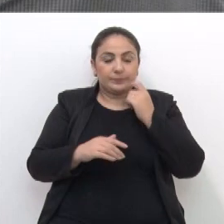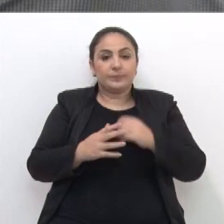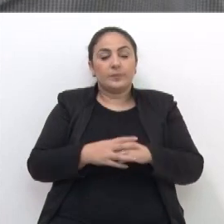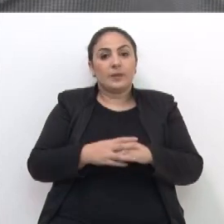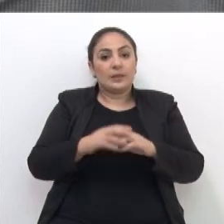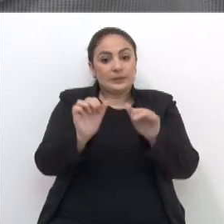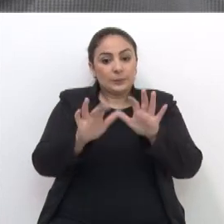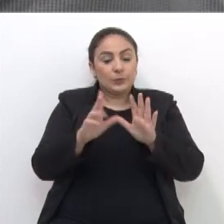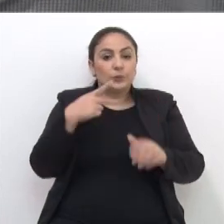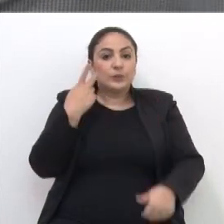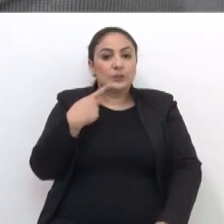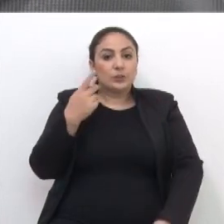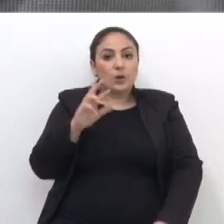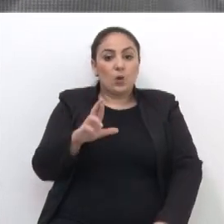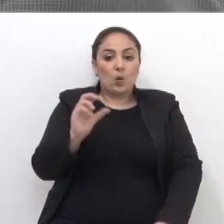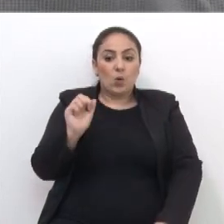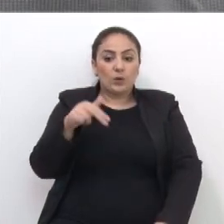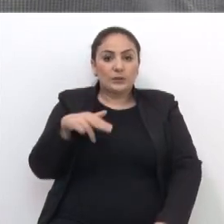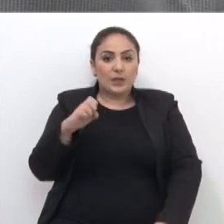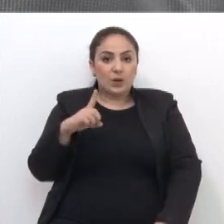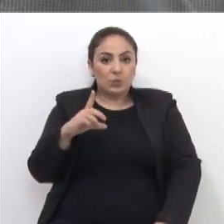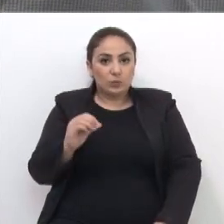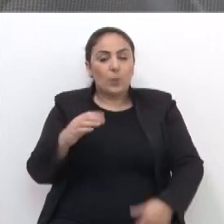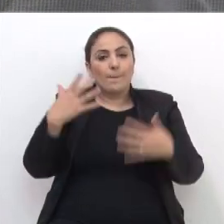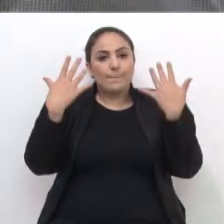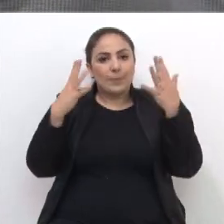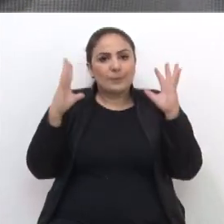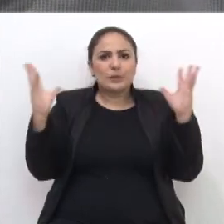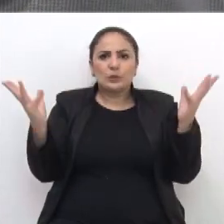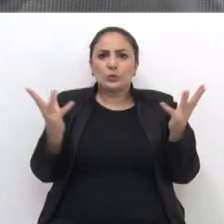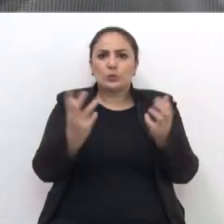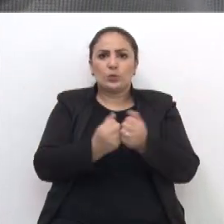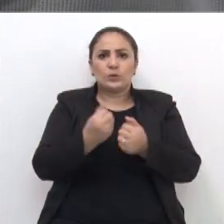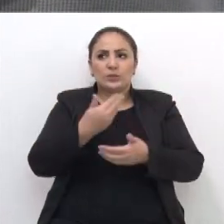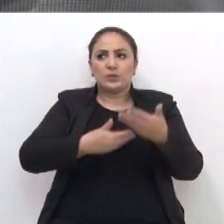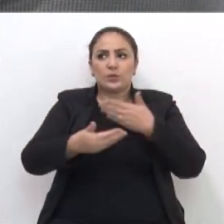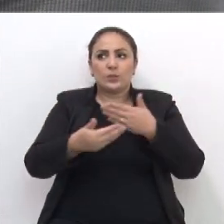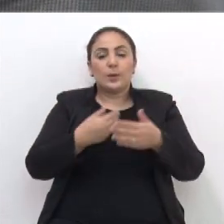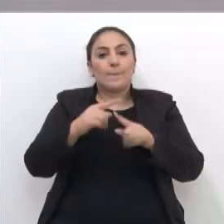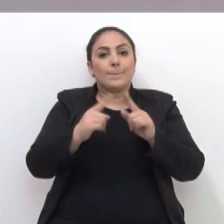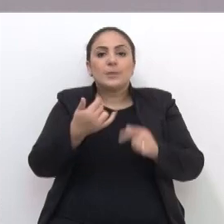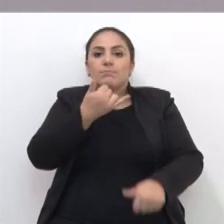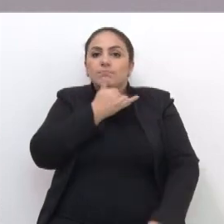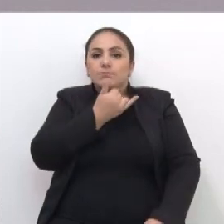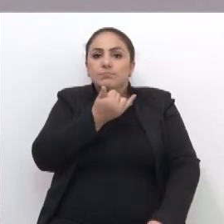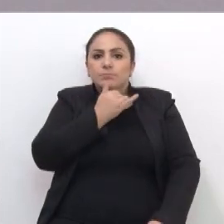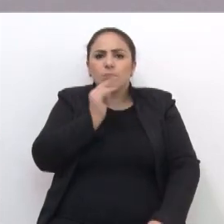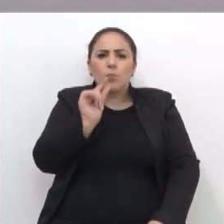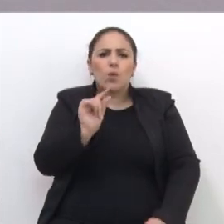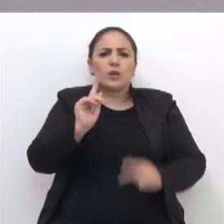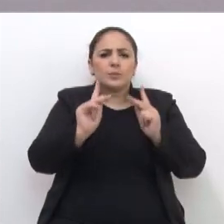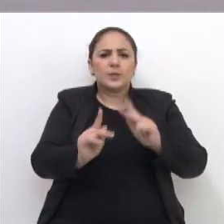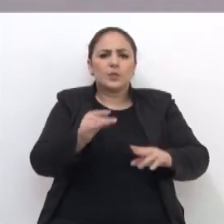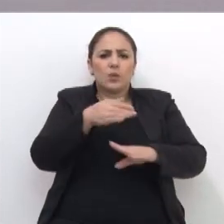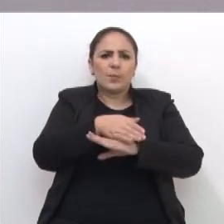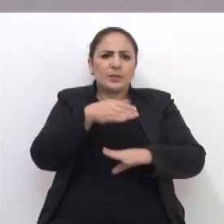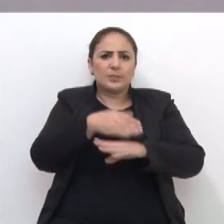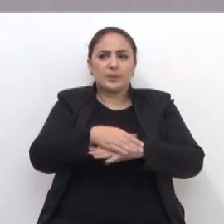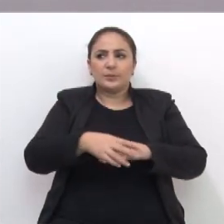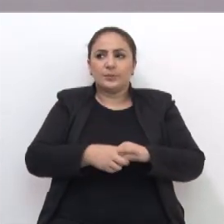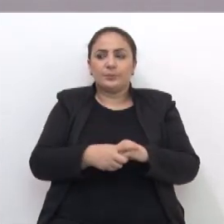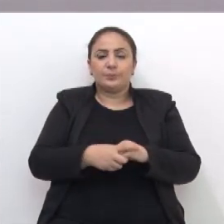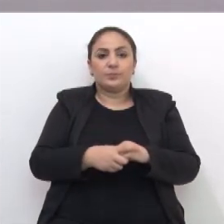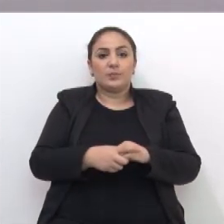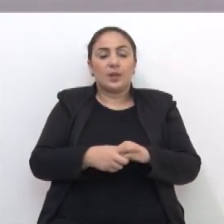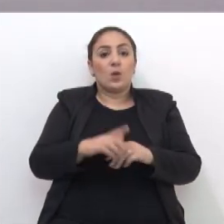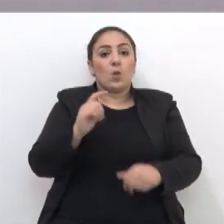mil eleitores aptos a participar do processo, apenas 7 mil votaram. É uma representatividade quase